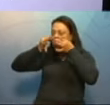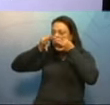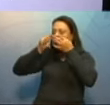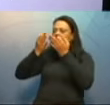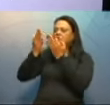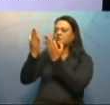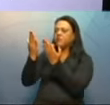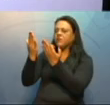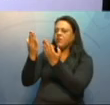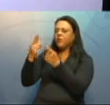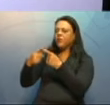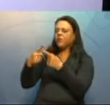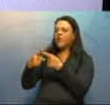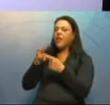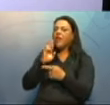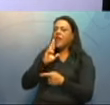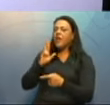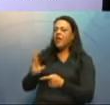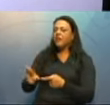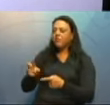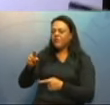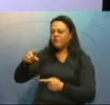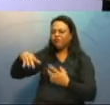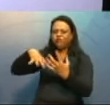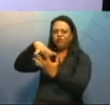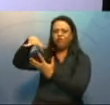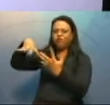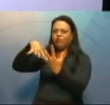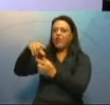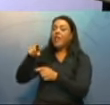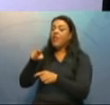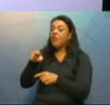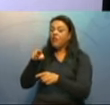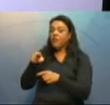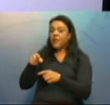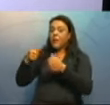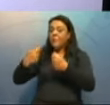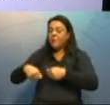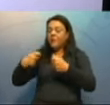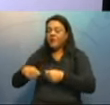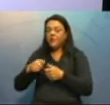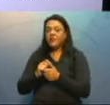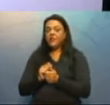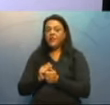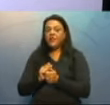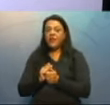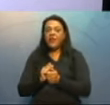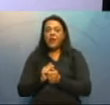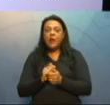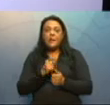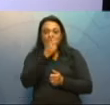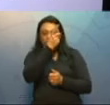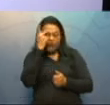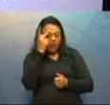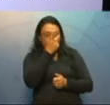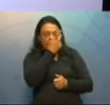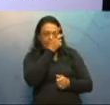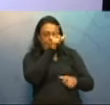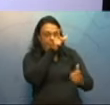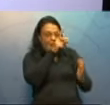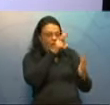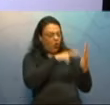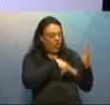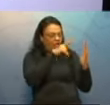preste bastante atenção. As respostas estão embaralhadas e você deverá recorrer ao auxílio